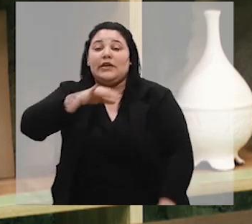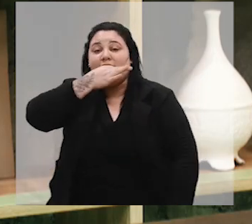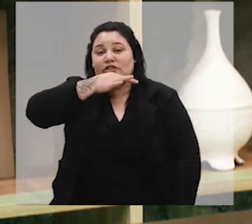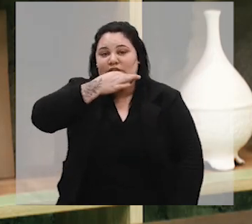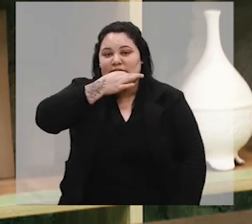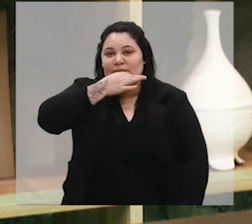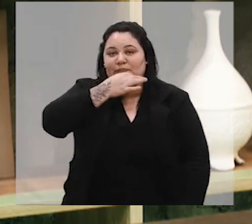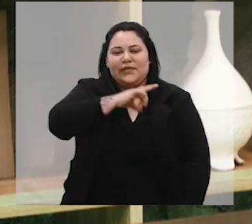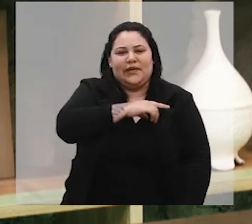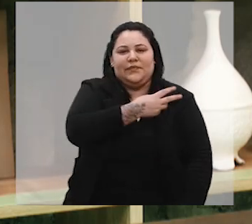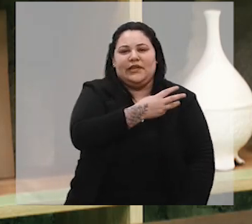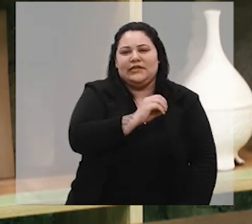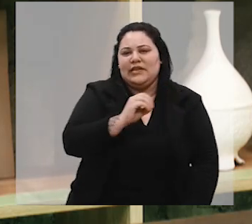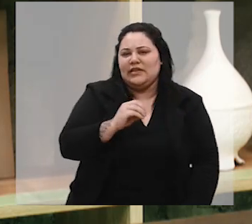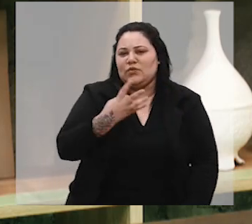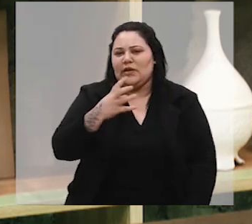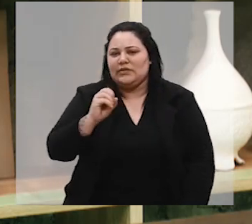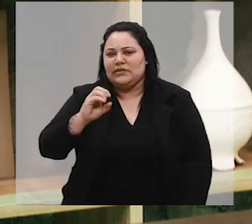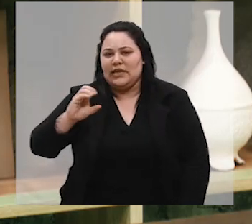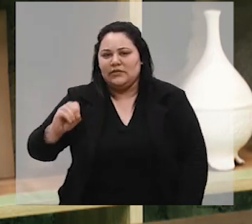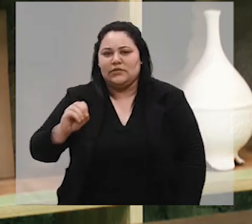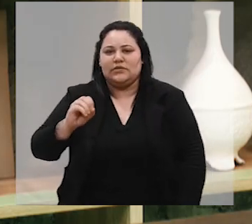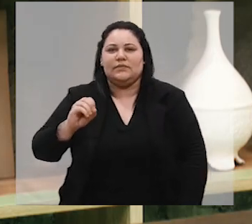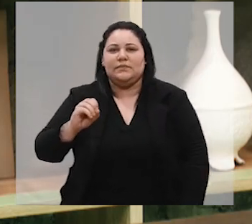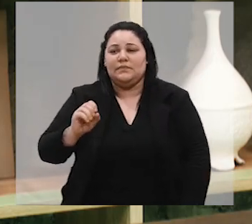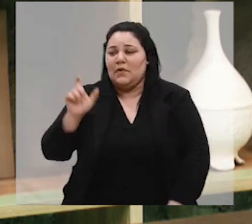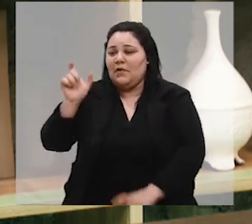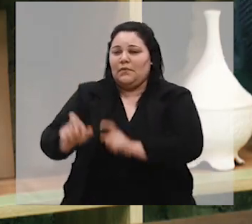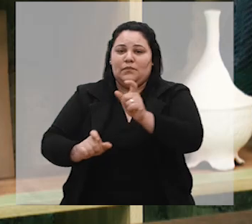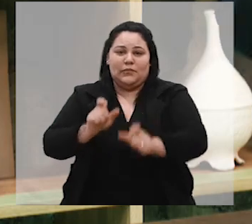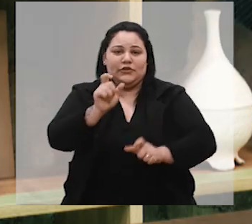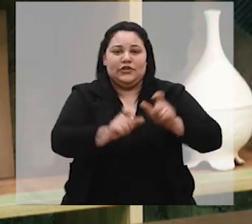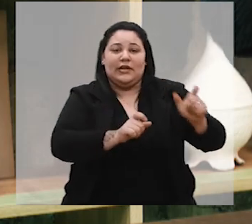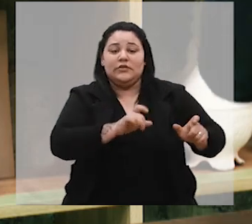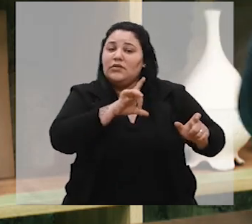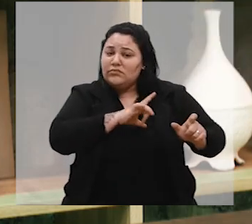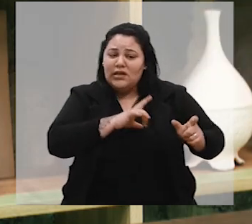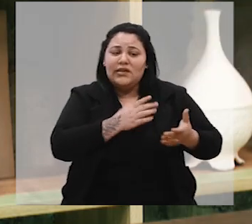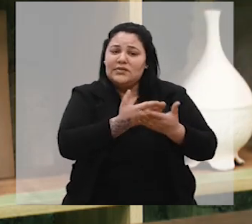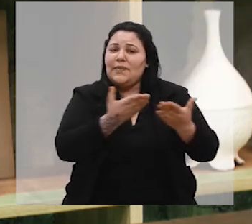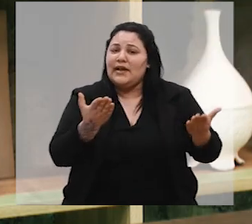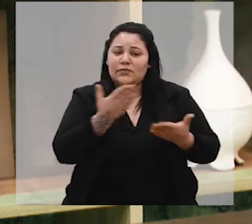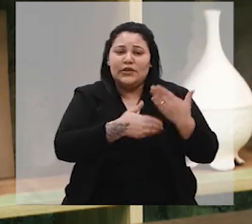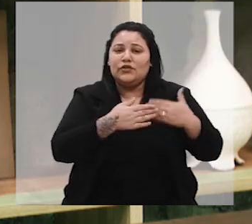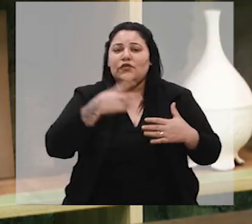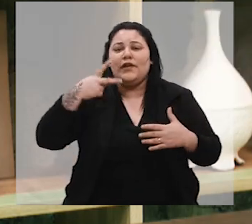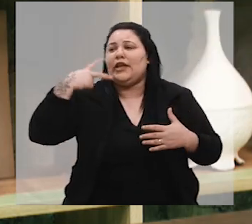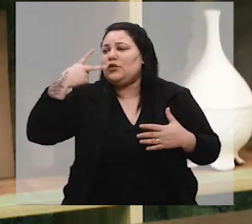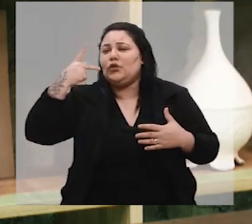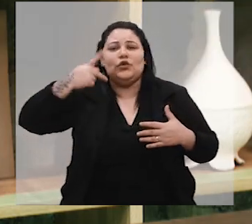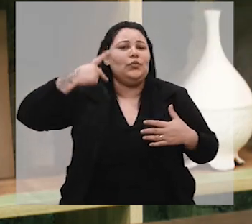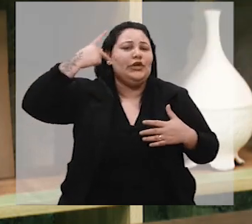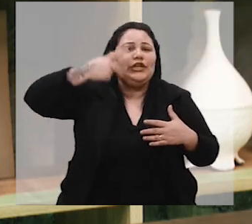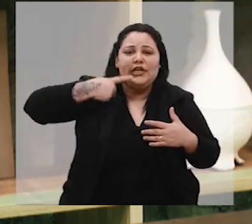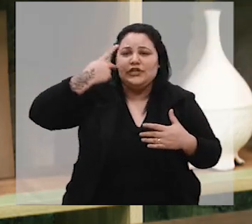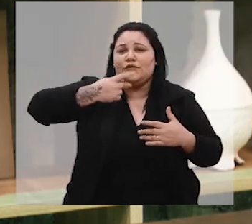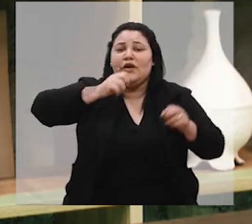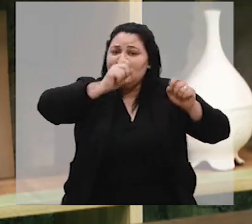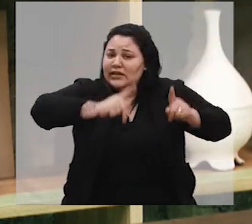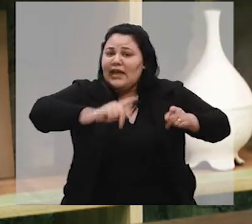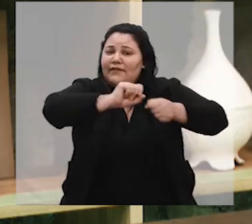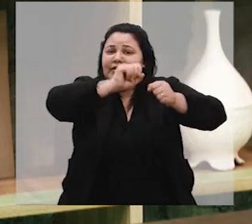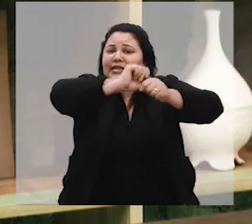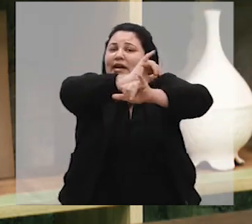em Caxias 300, 400, 500 candidatos, então tem espaço para que todo mundo faça a sua campanha, mas no dia da